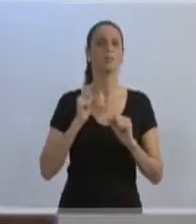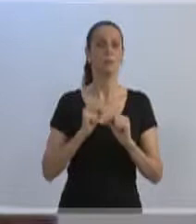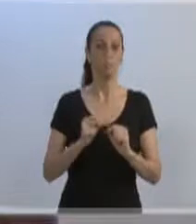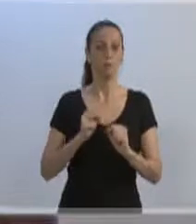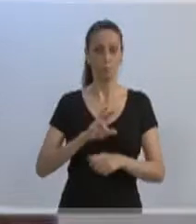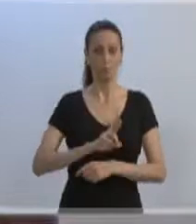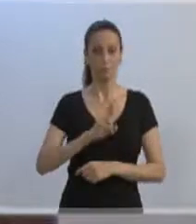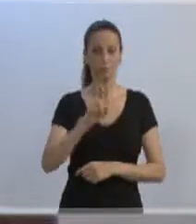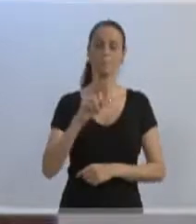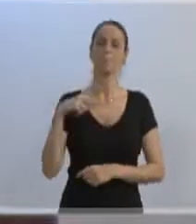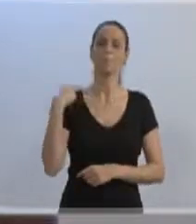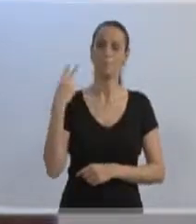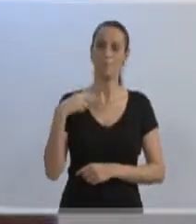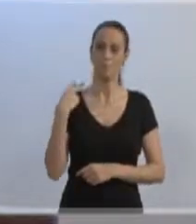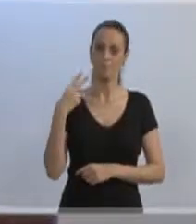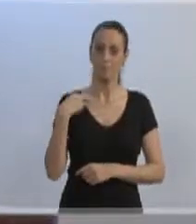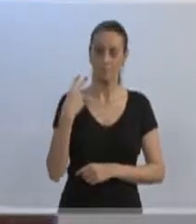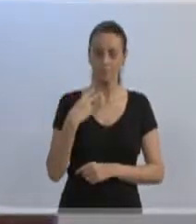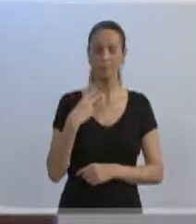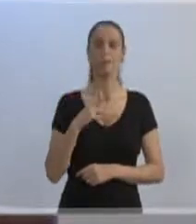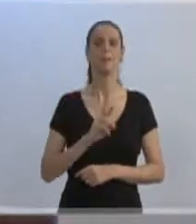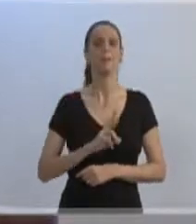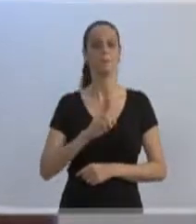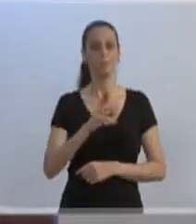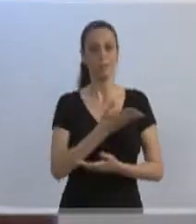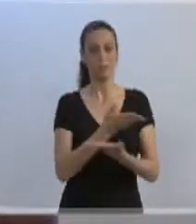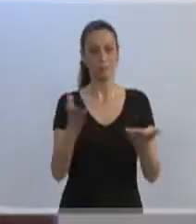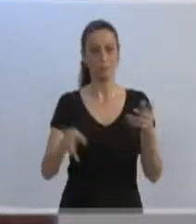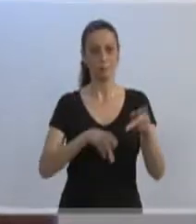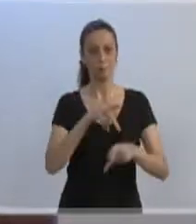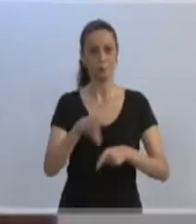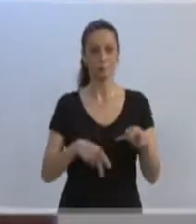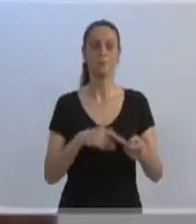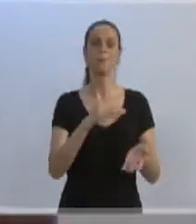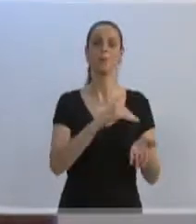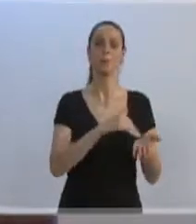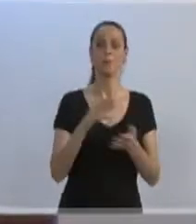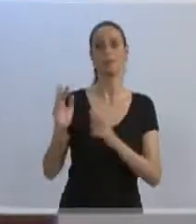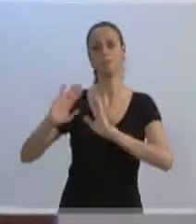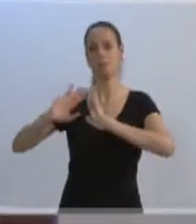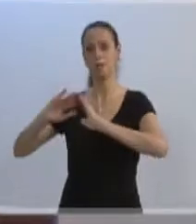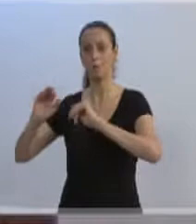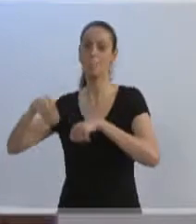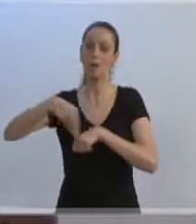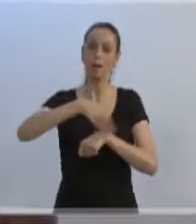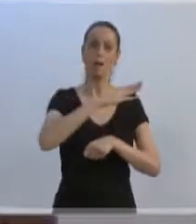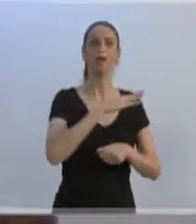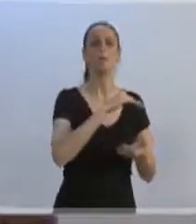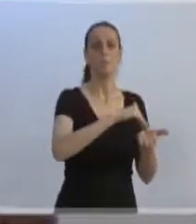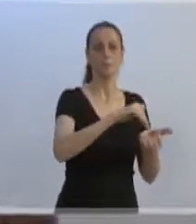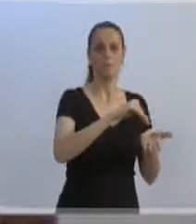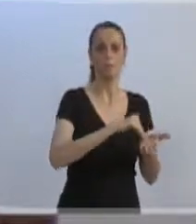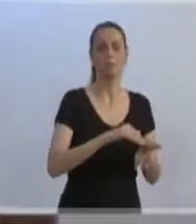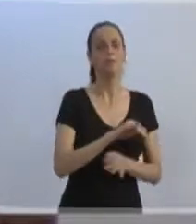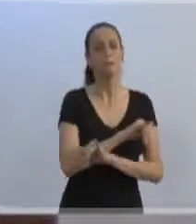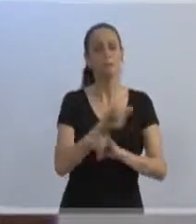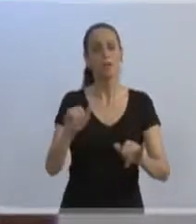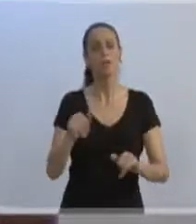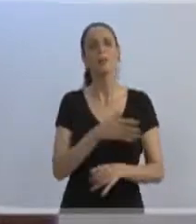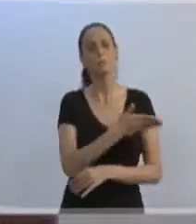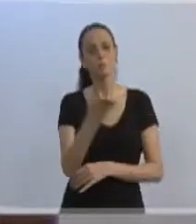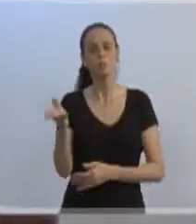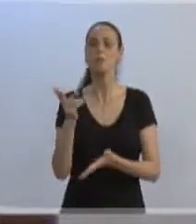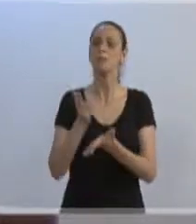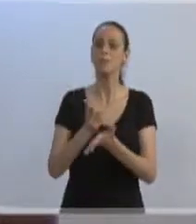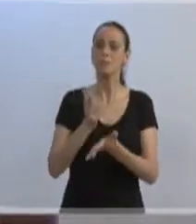apresentarmos a nossa comunidade é ouvindo você ele vai ter que ter isso possa ser atendido quer dizer cada um de vocês sempre faça o bem